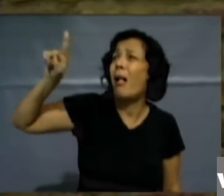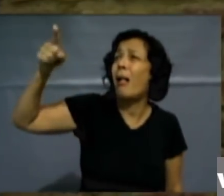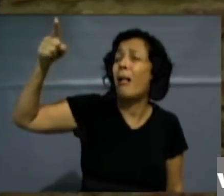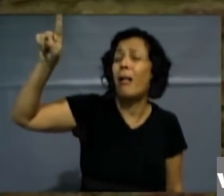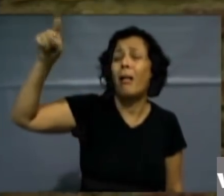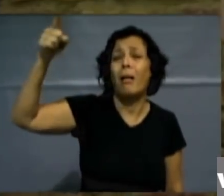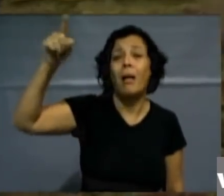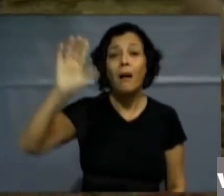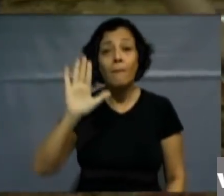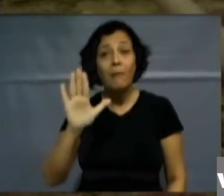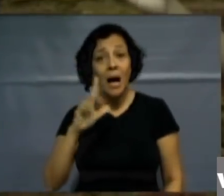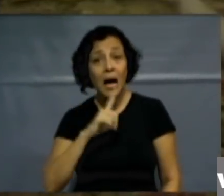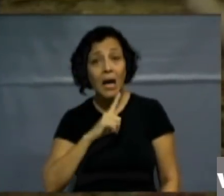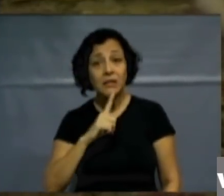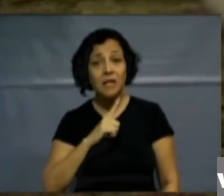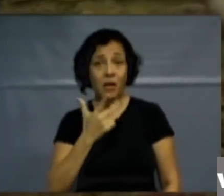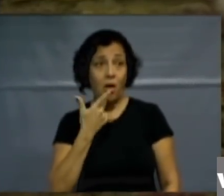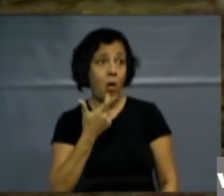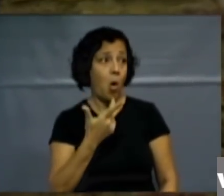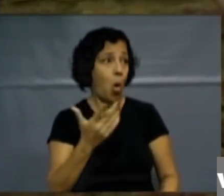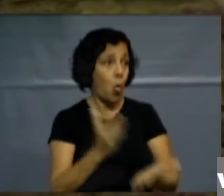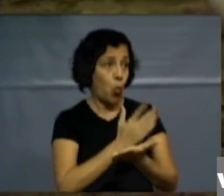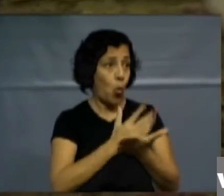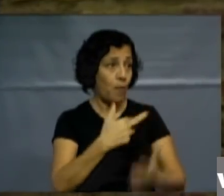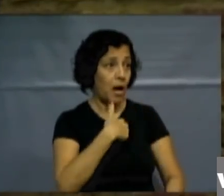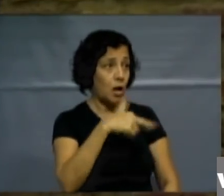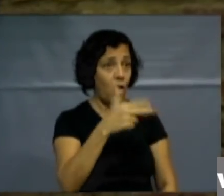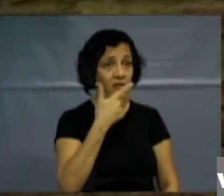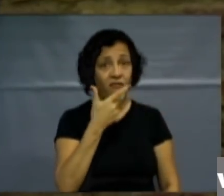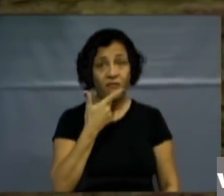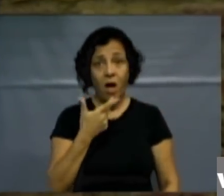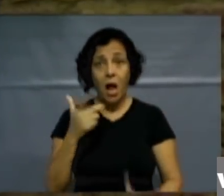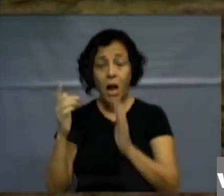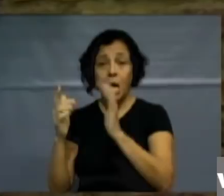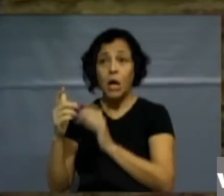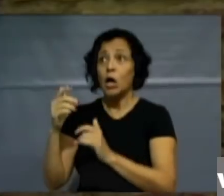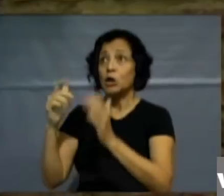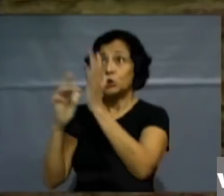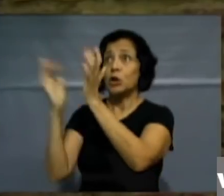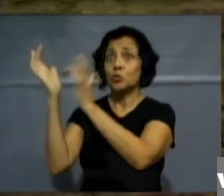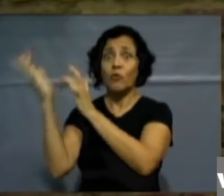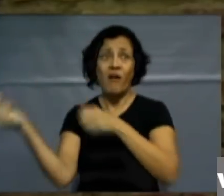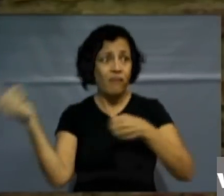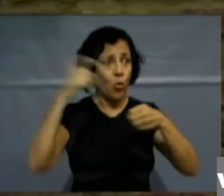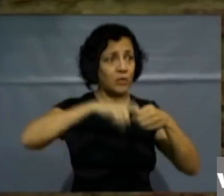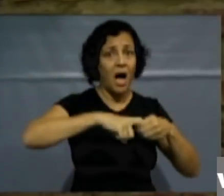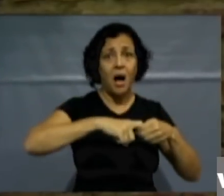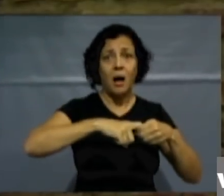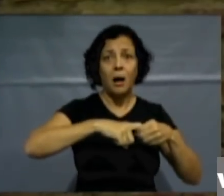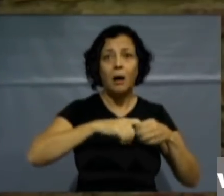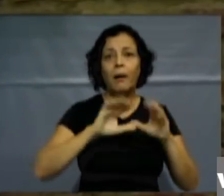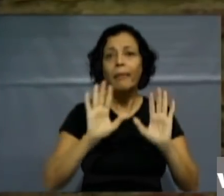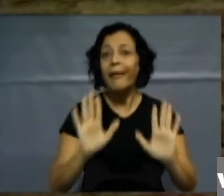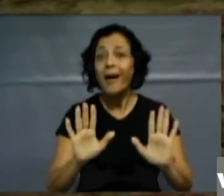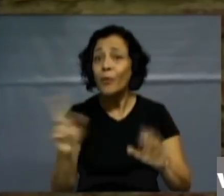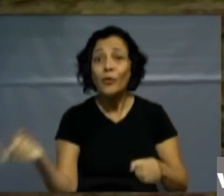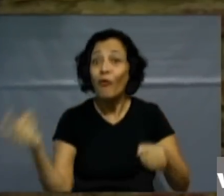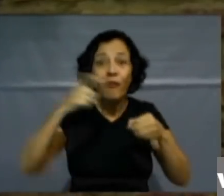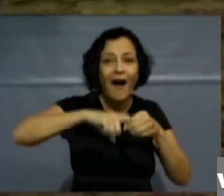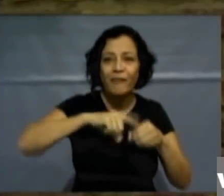algumas doutrinas que dizem que Jesus vai voltar. Ora, Jesus não vai voltar porque ele nunca foi embora, meus irmãos. Jesus está aqui conosco